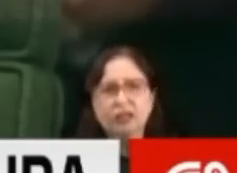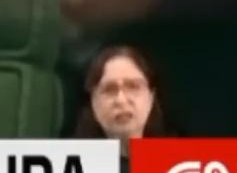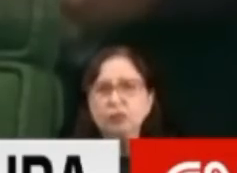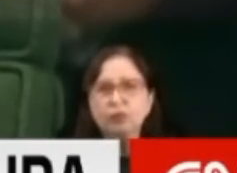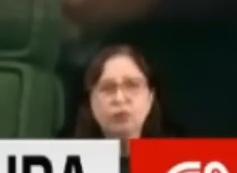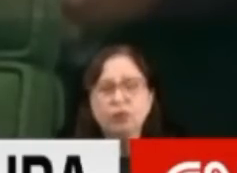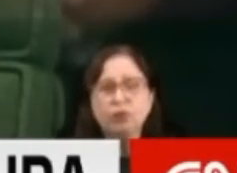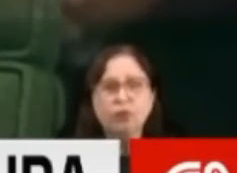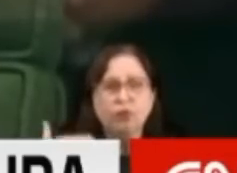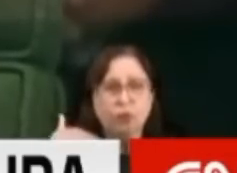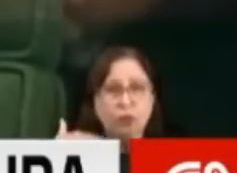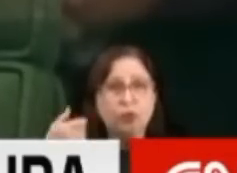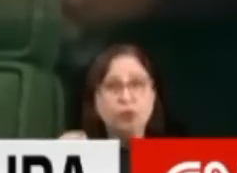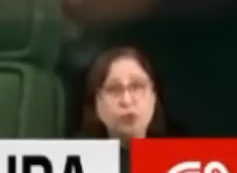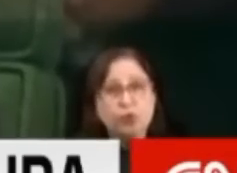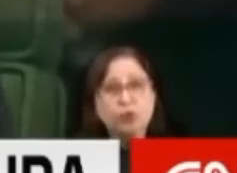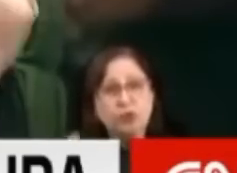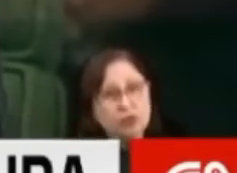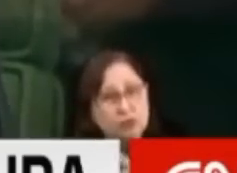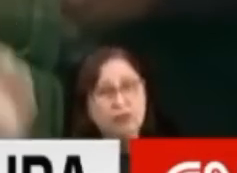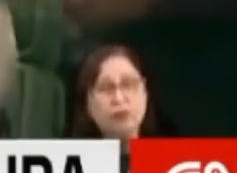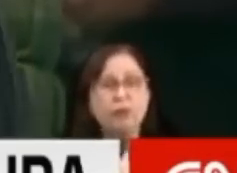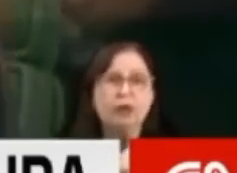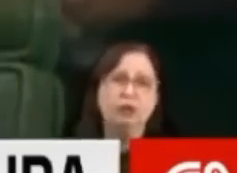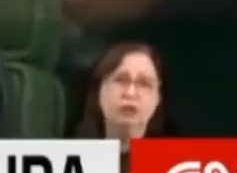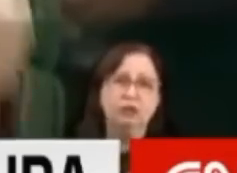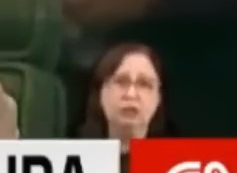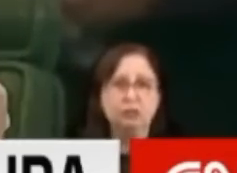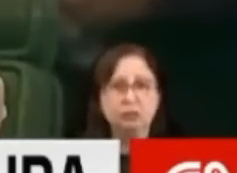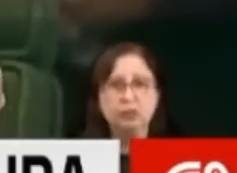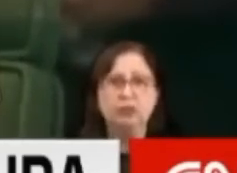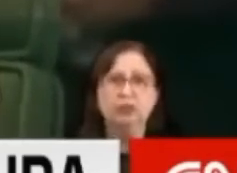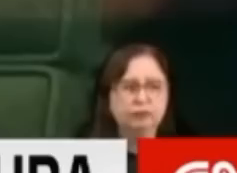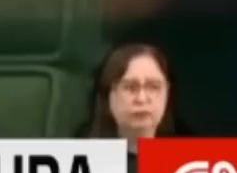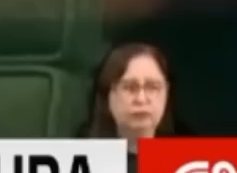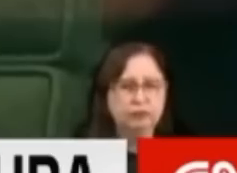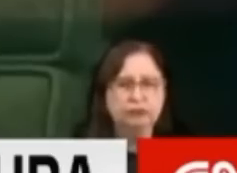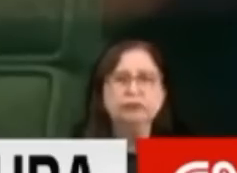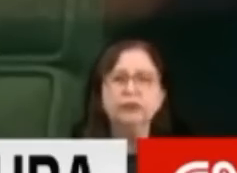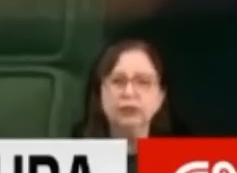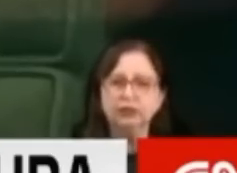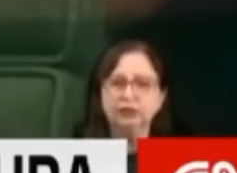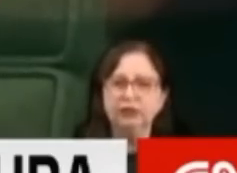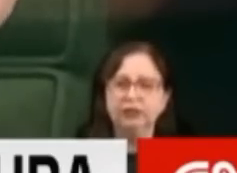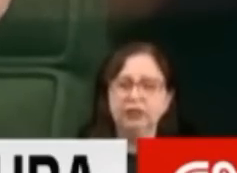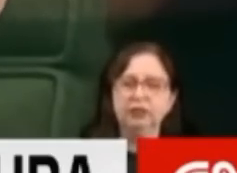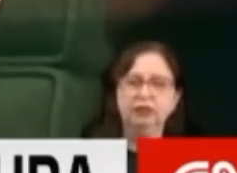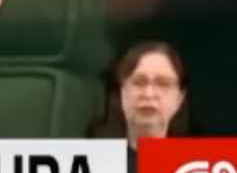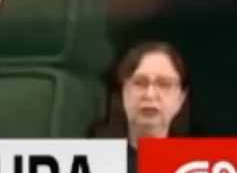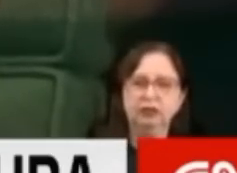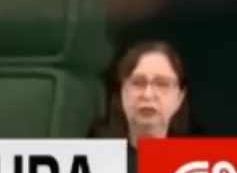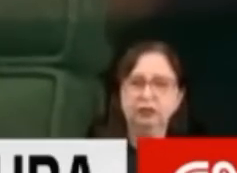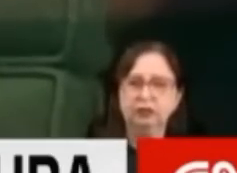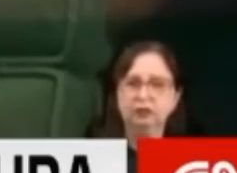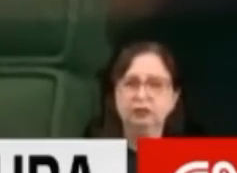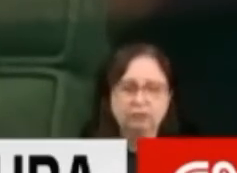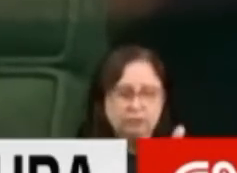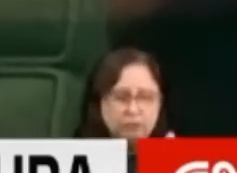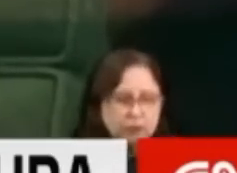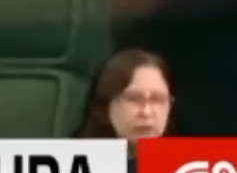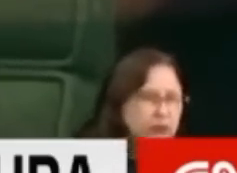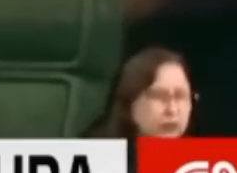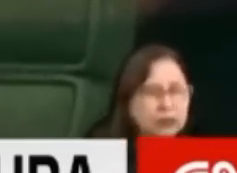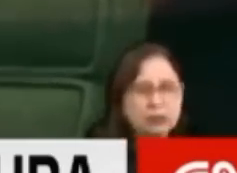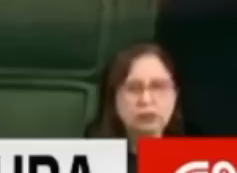porque é muito grave para a justiça desse tipo de vexame porque As pessoas só